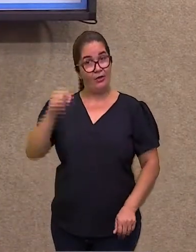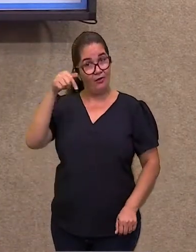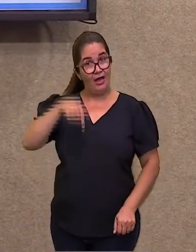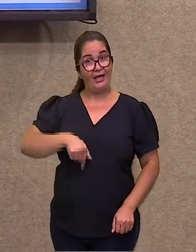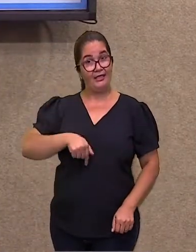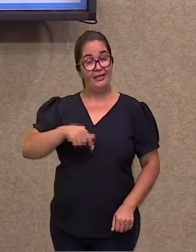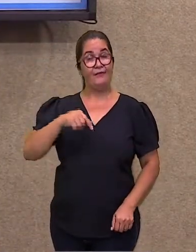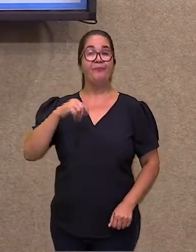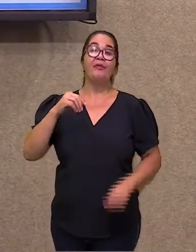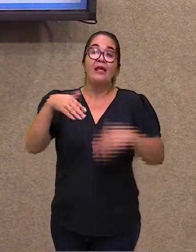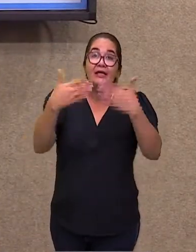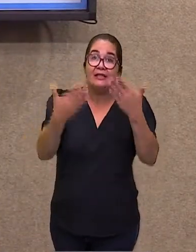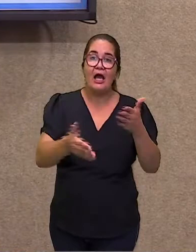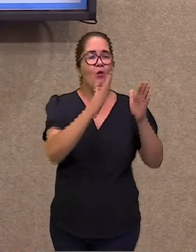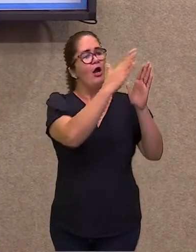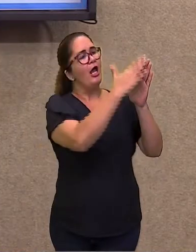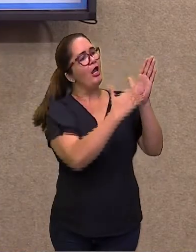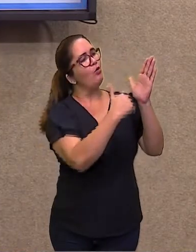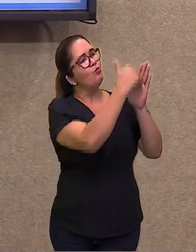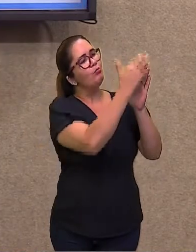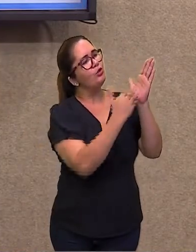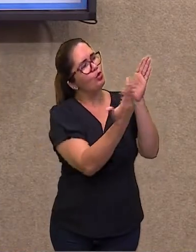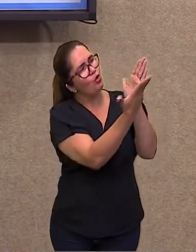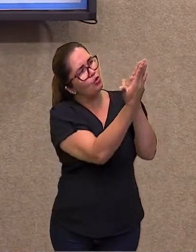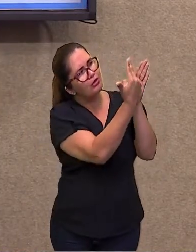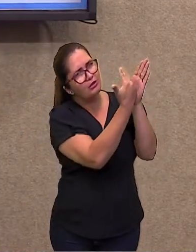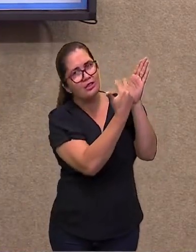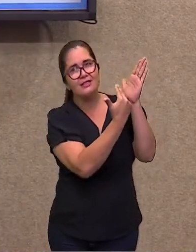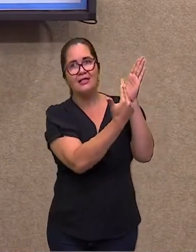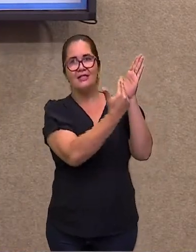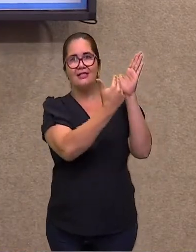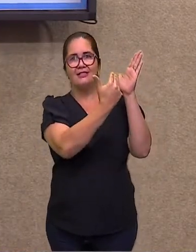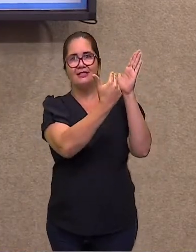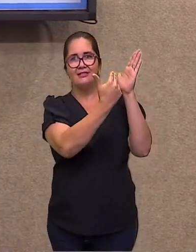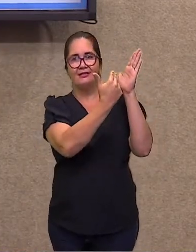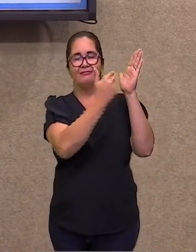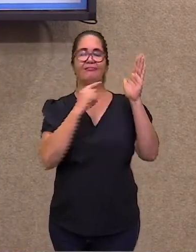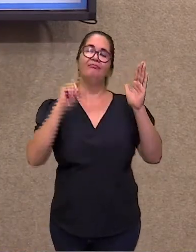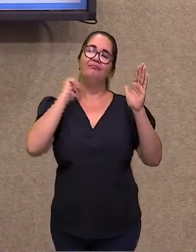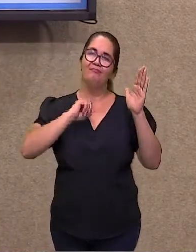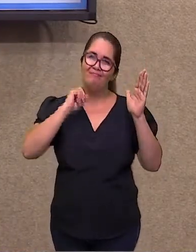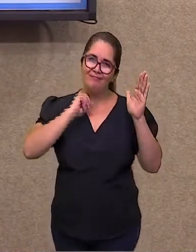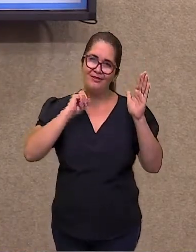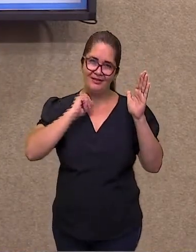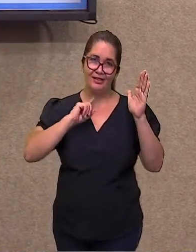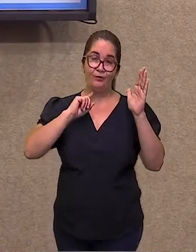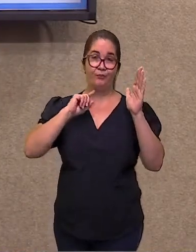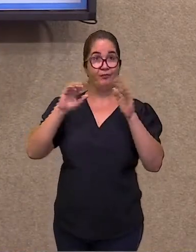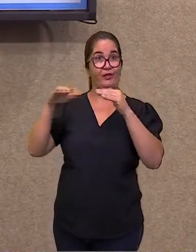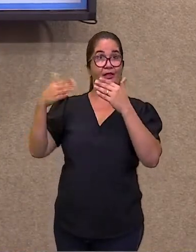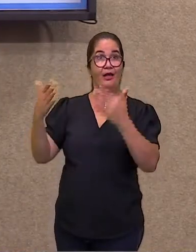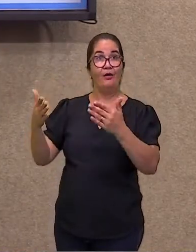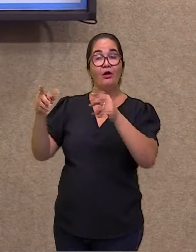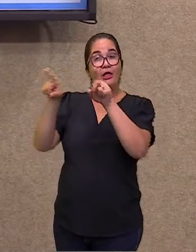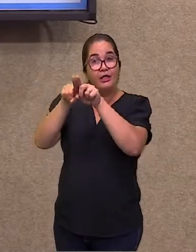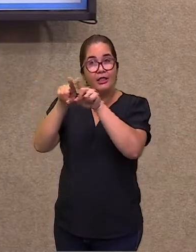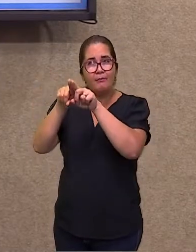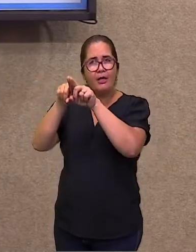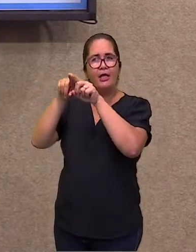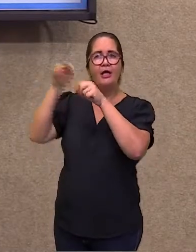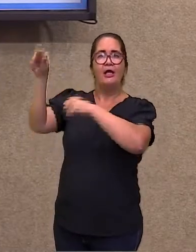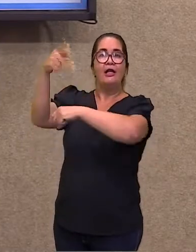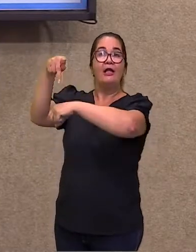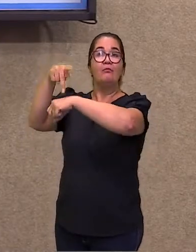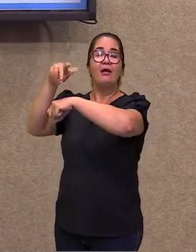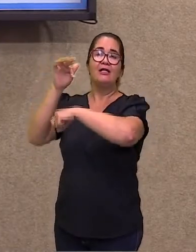ele nasceu em 1858 e faleceu na França, lá em 1935. Você vê que os artistas do